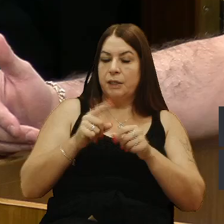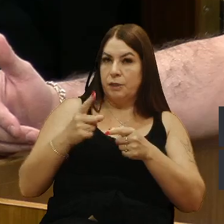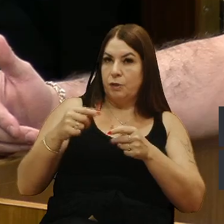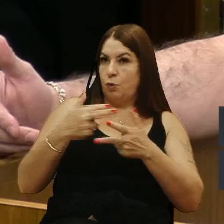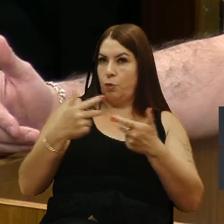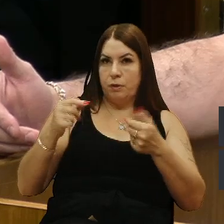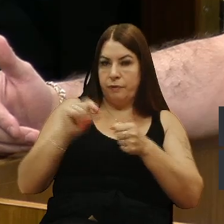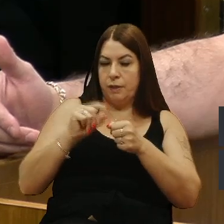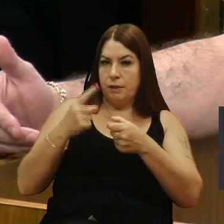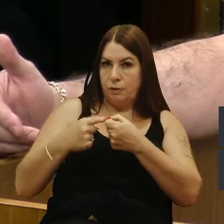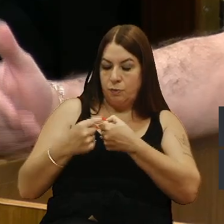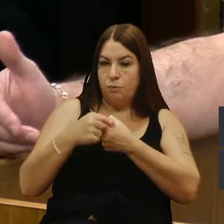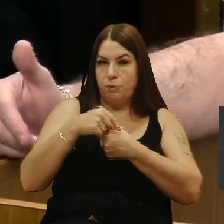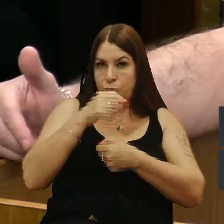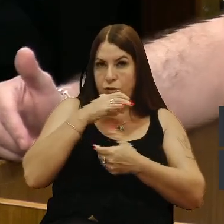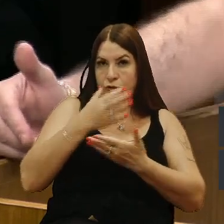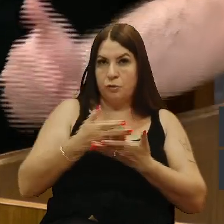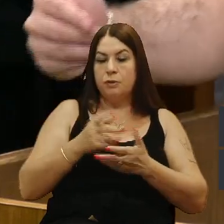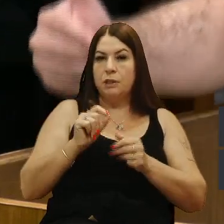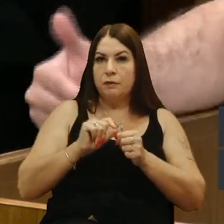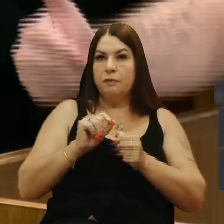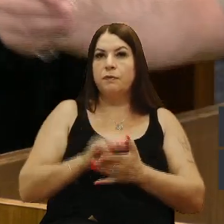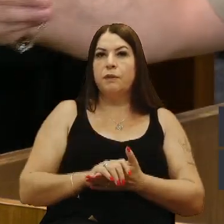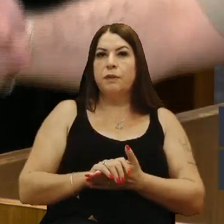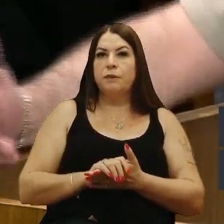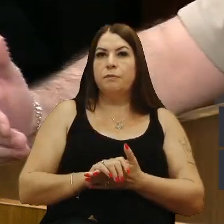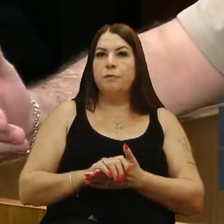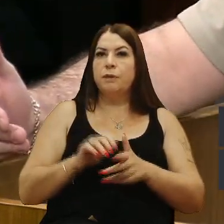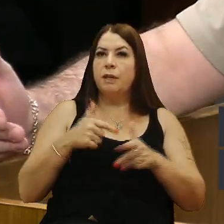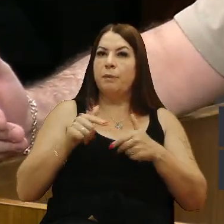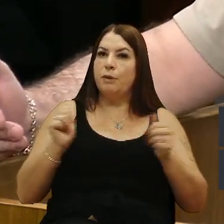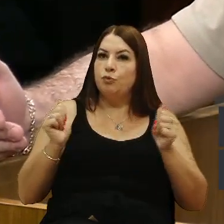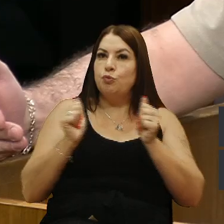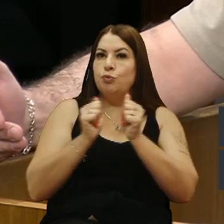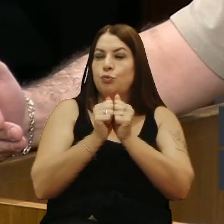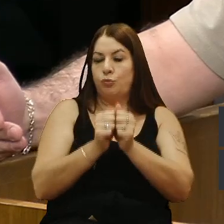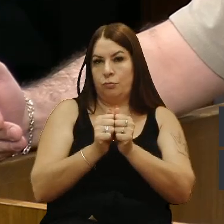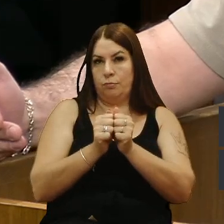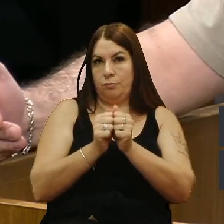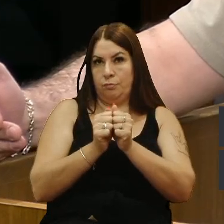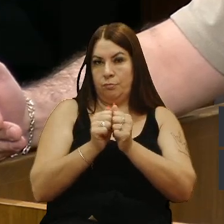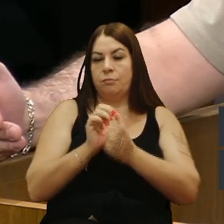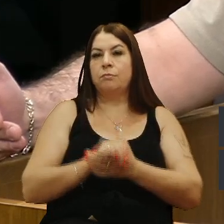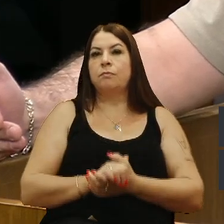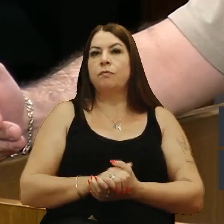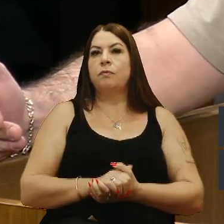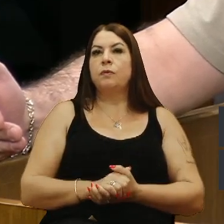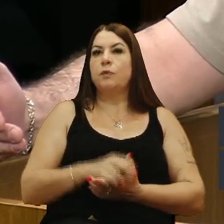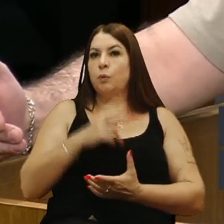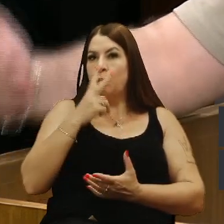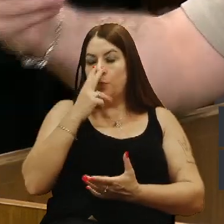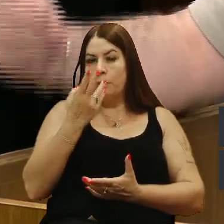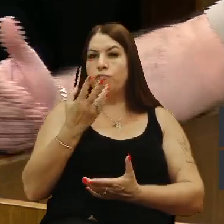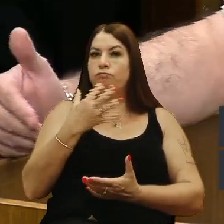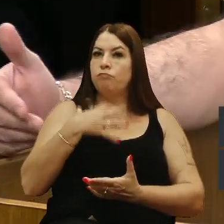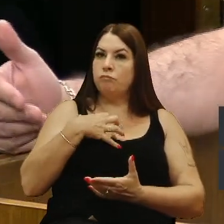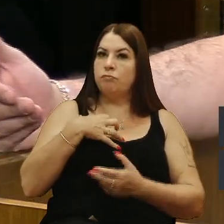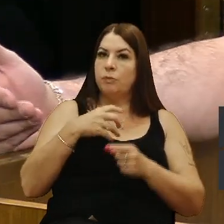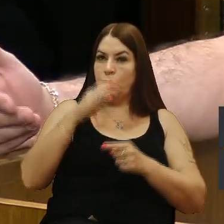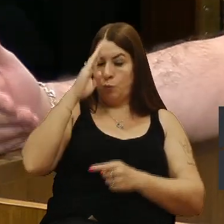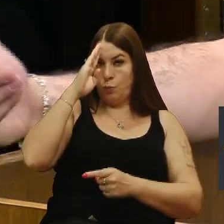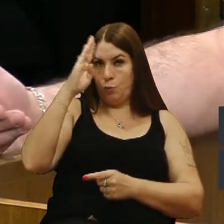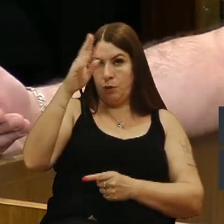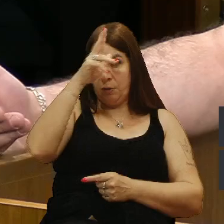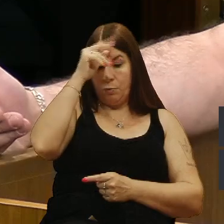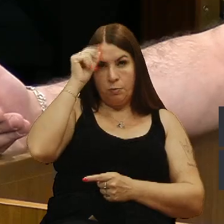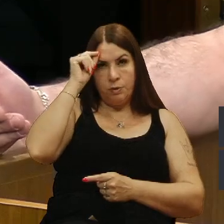de Caxias do Sul são feitas operações conjuntas. E da mesma forma que a Guarda Municipal